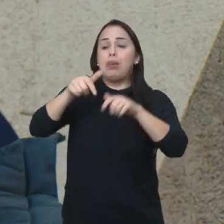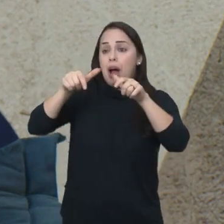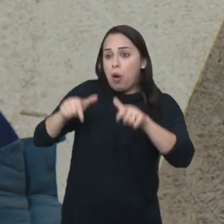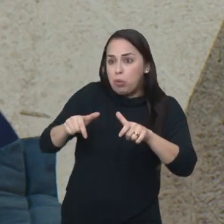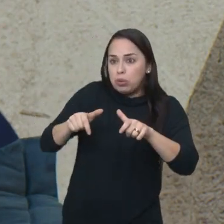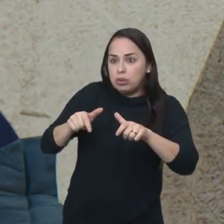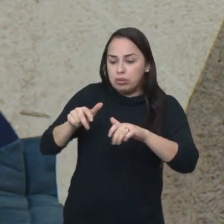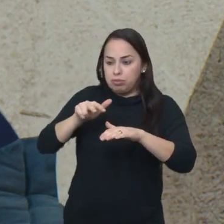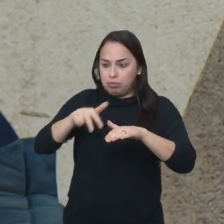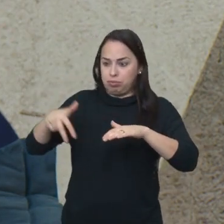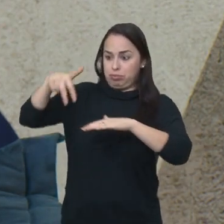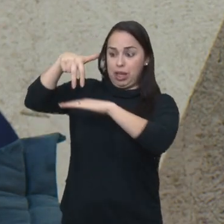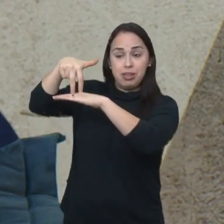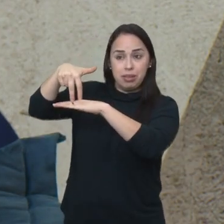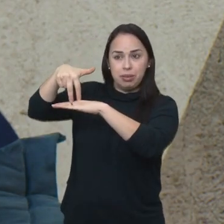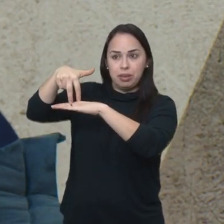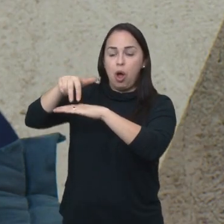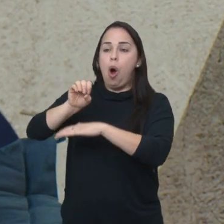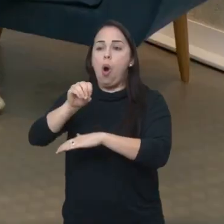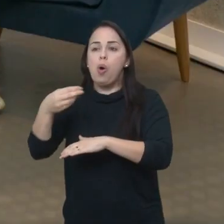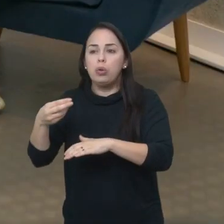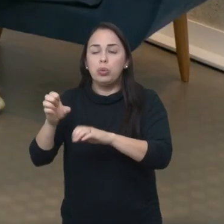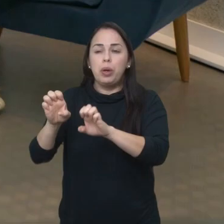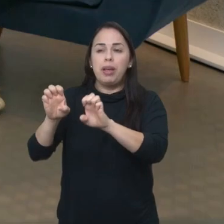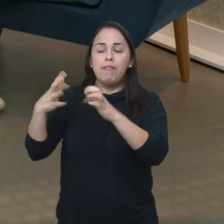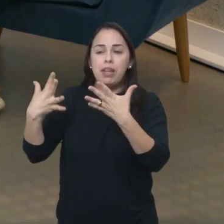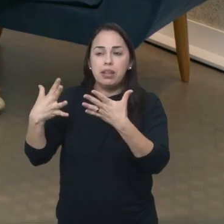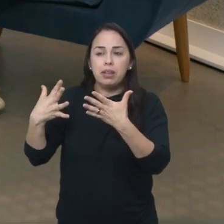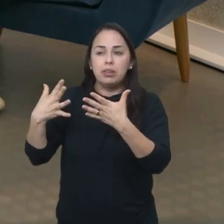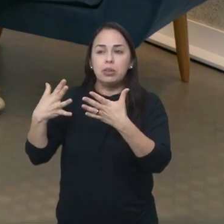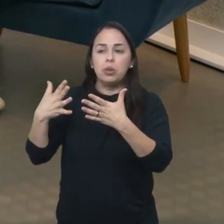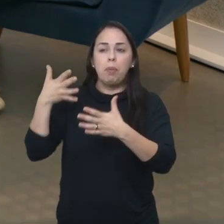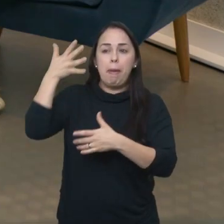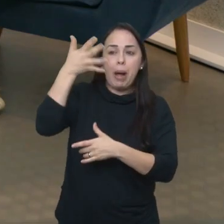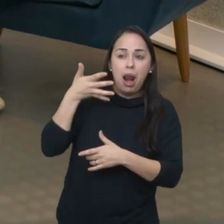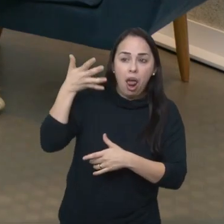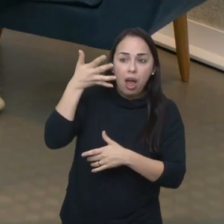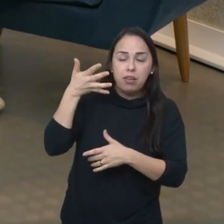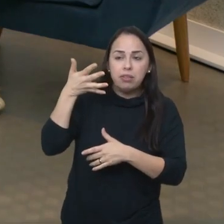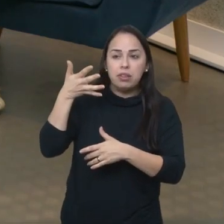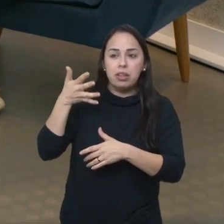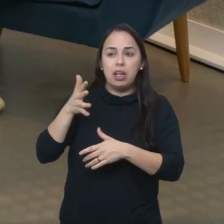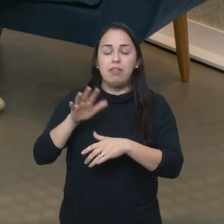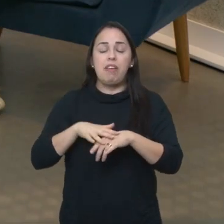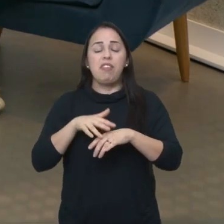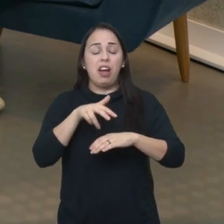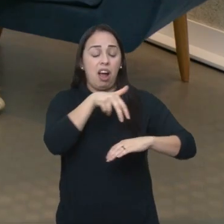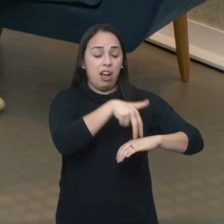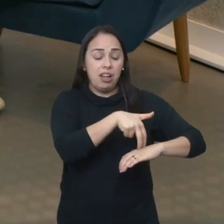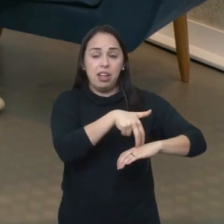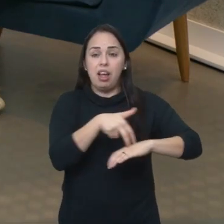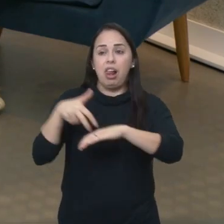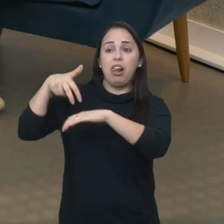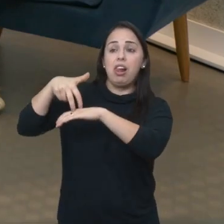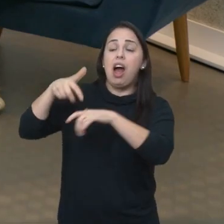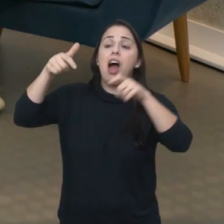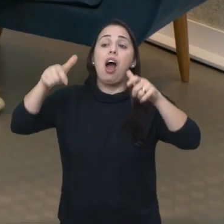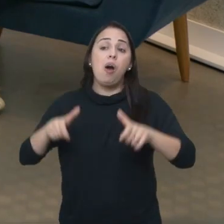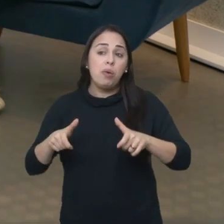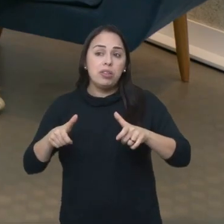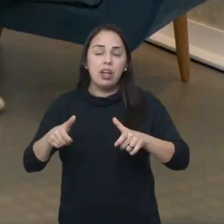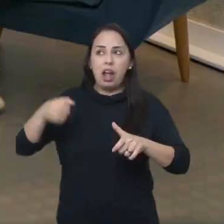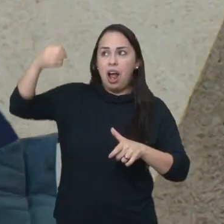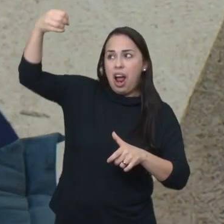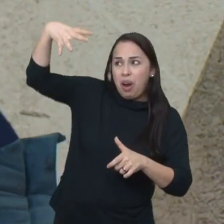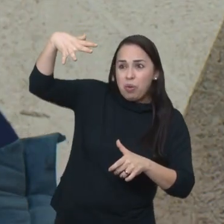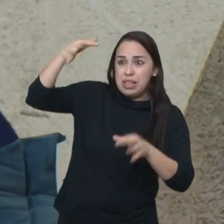onde, por exemplo, no palco? Se é um evento, um seminário, ele vai ficar na coxia, ele vai ficar em cima,